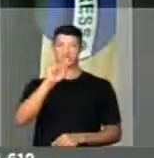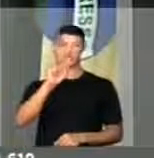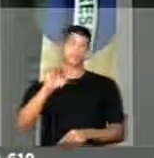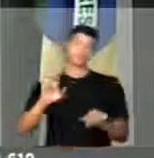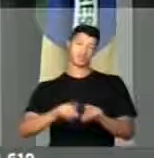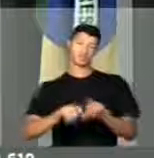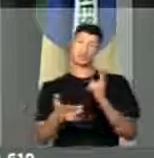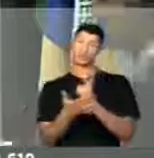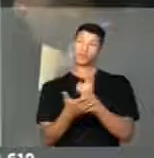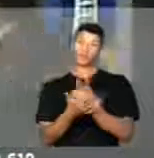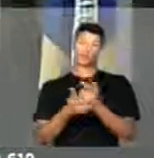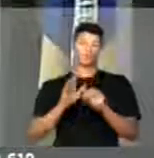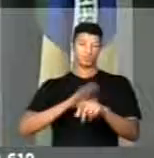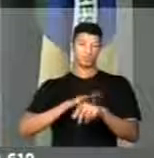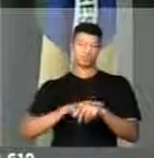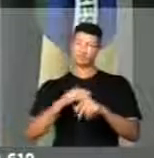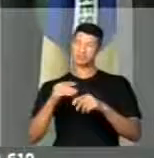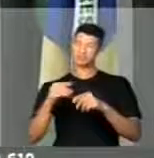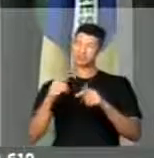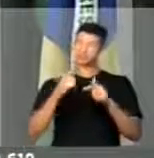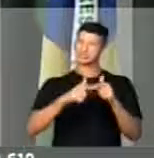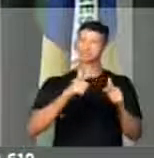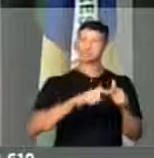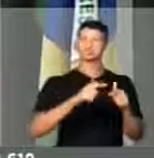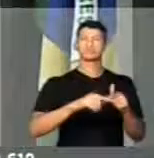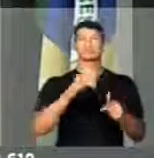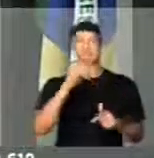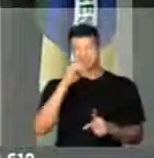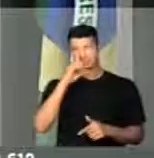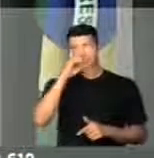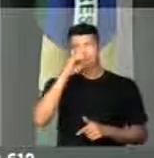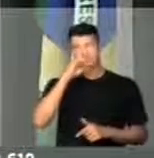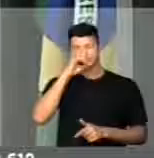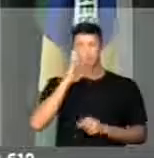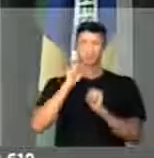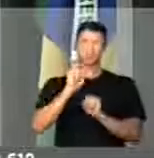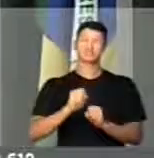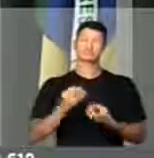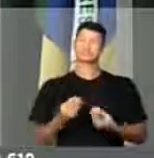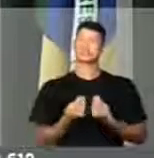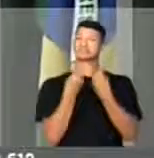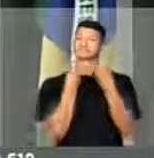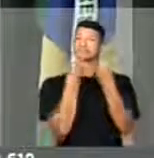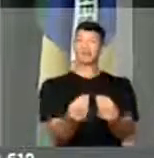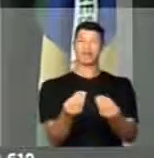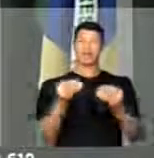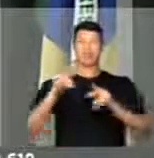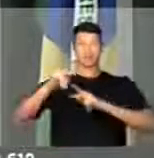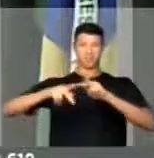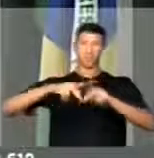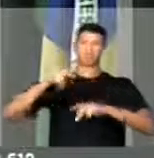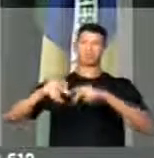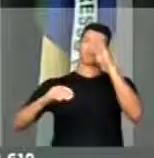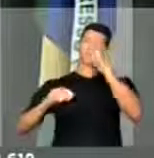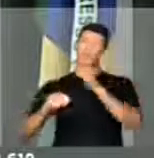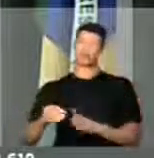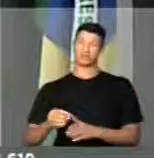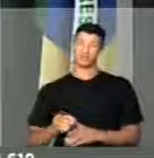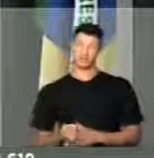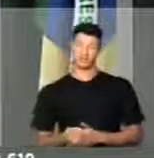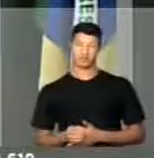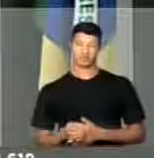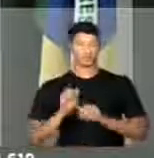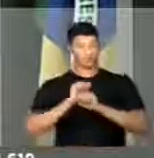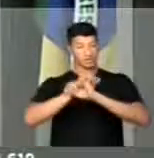mesmo tempo, as consequentes prejuízos que isso tem causado a toda a população brasileira.